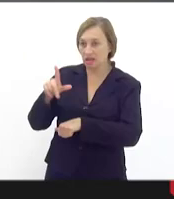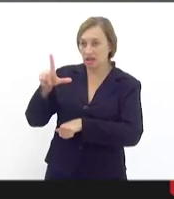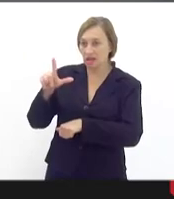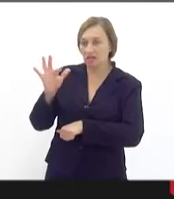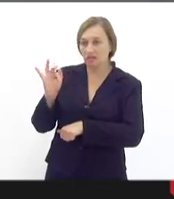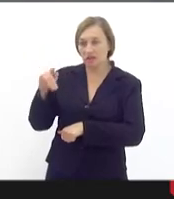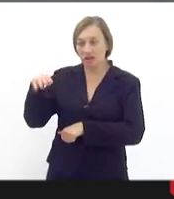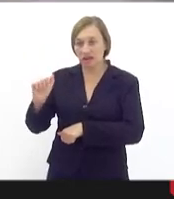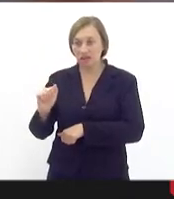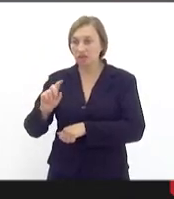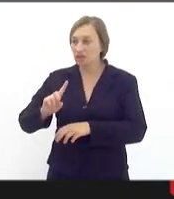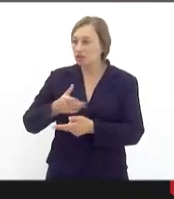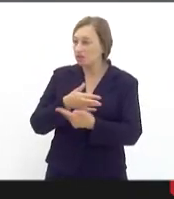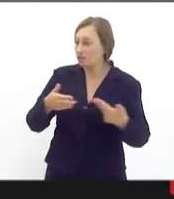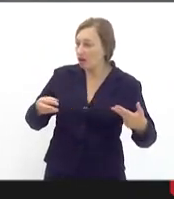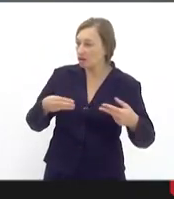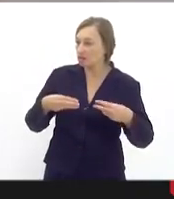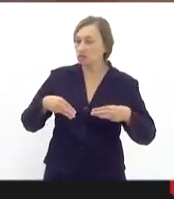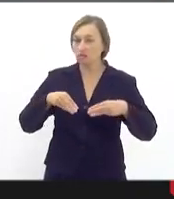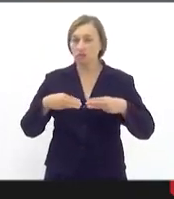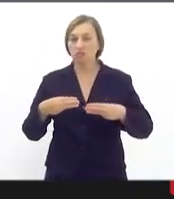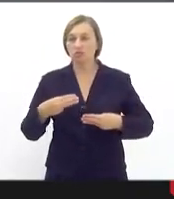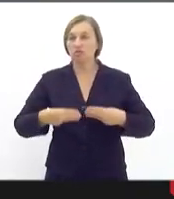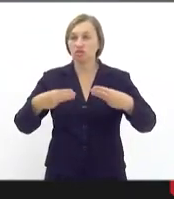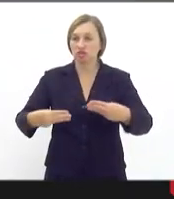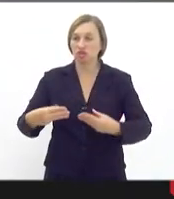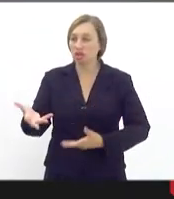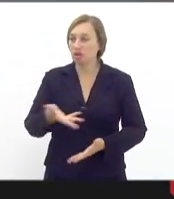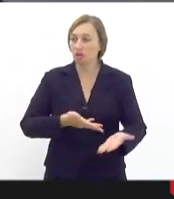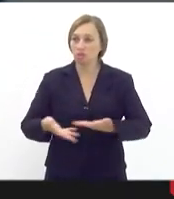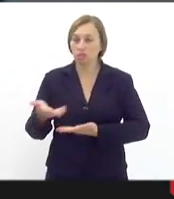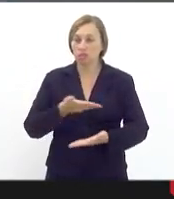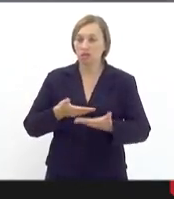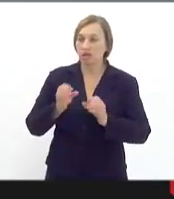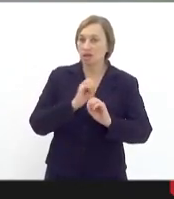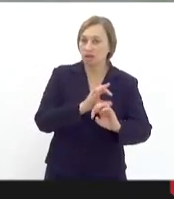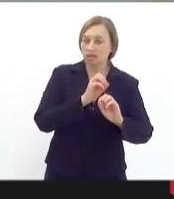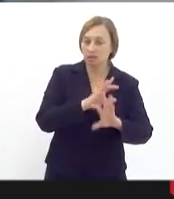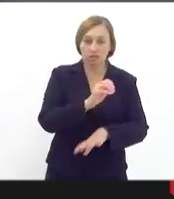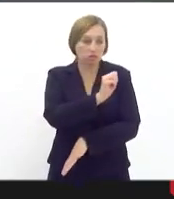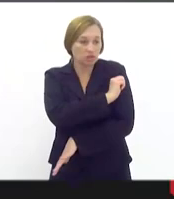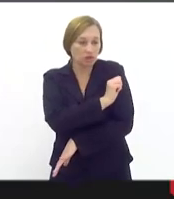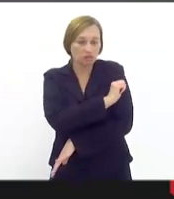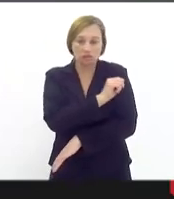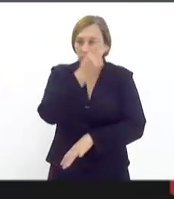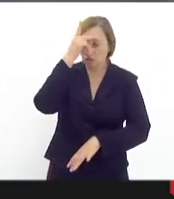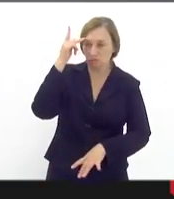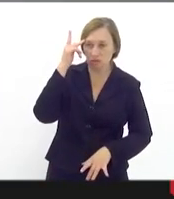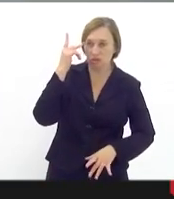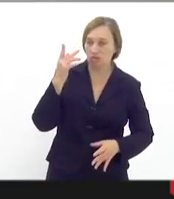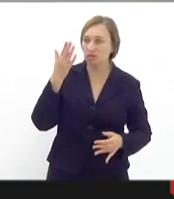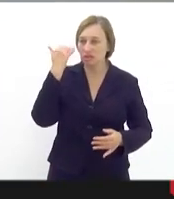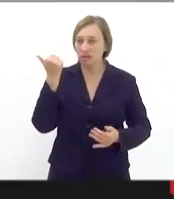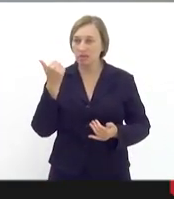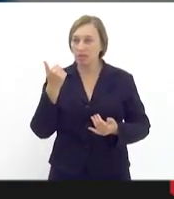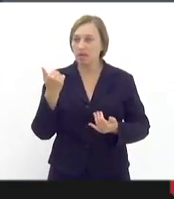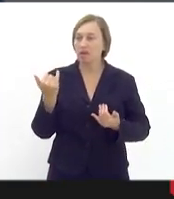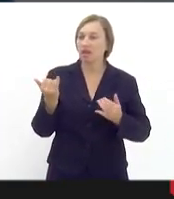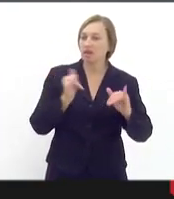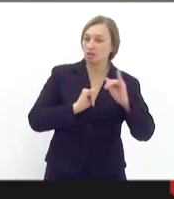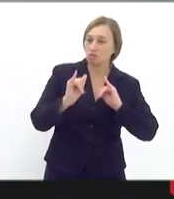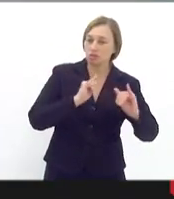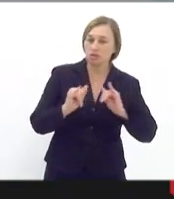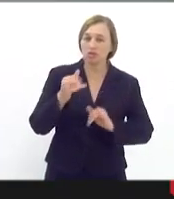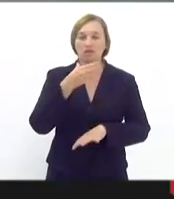ministérios, ensinando os alunos, as pessoas, não só a distinguirem notícia do boato, falso,